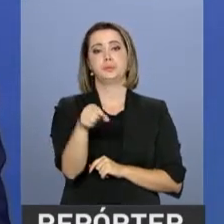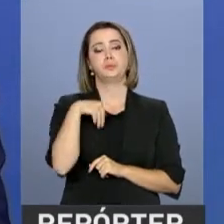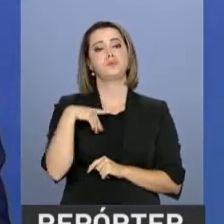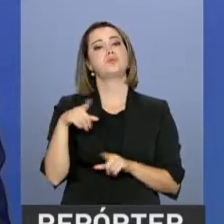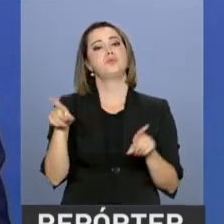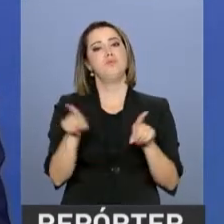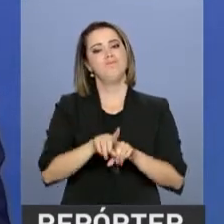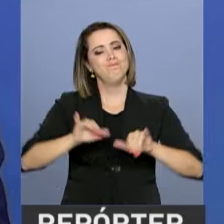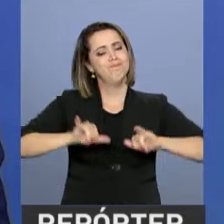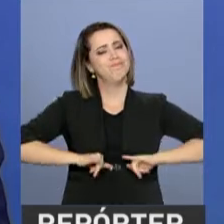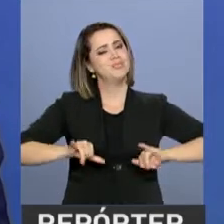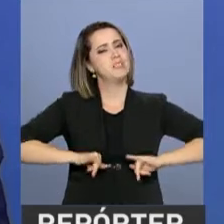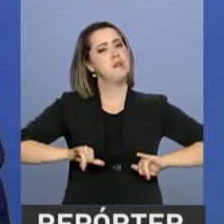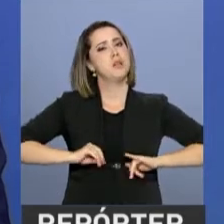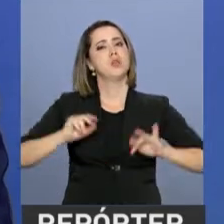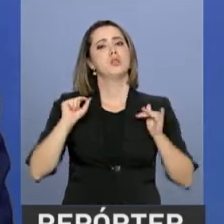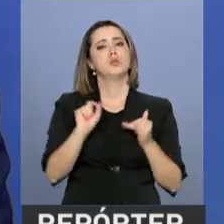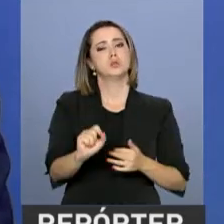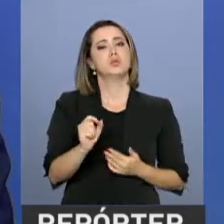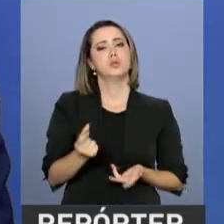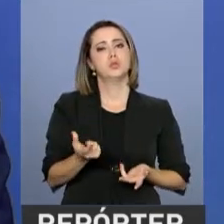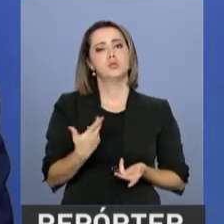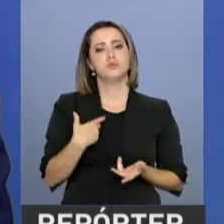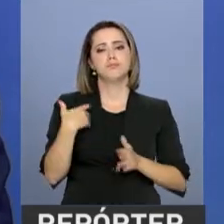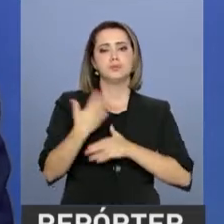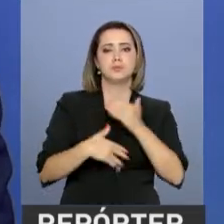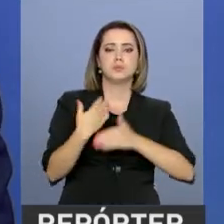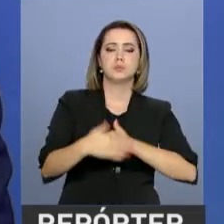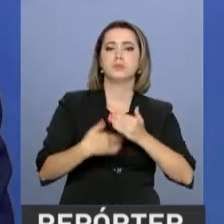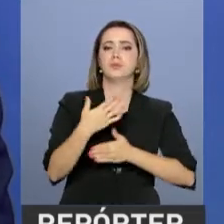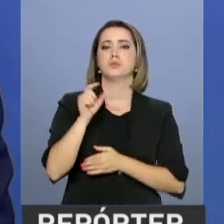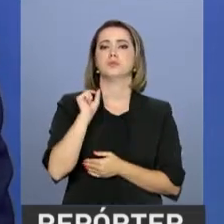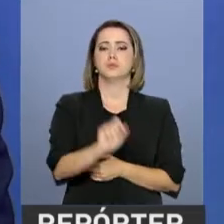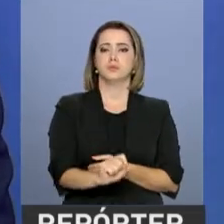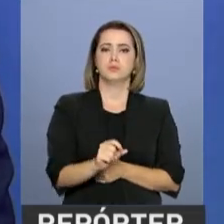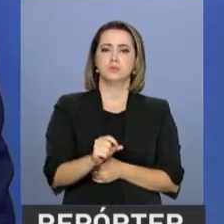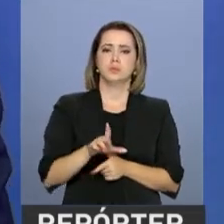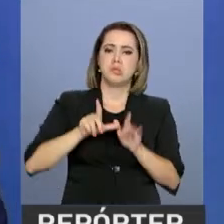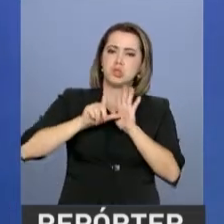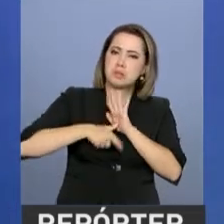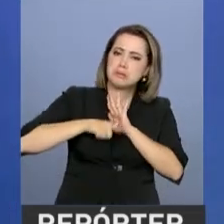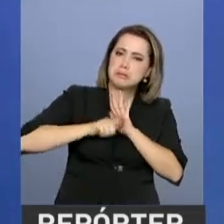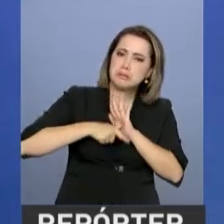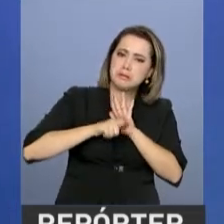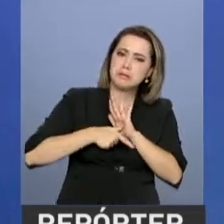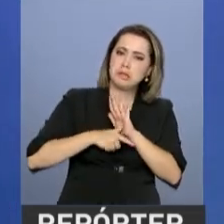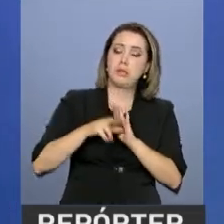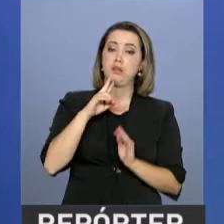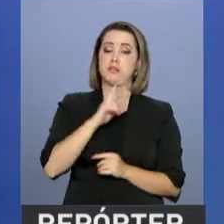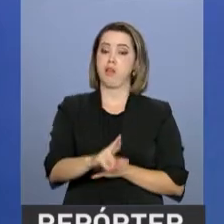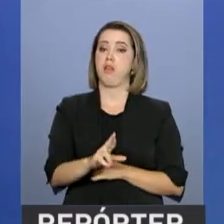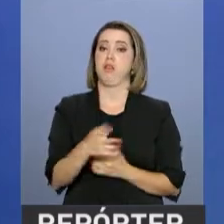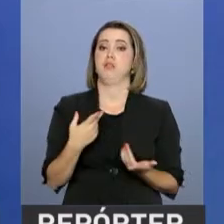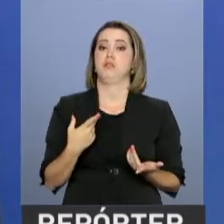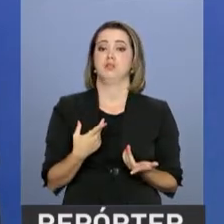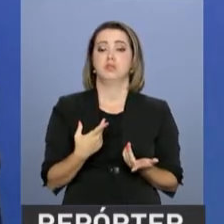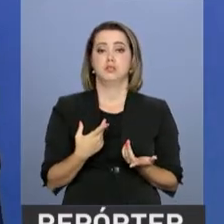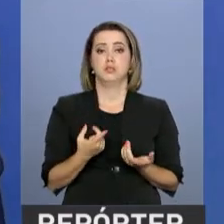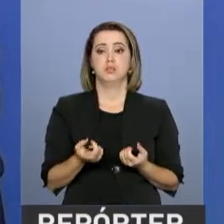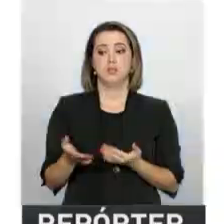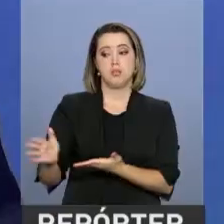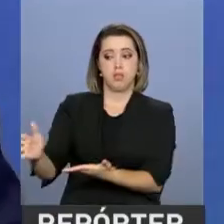ainda sofremos um processo de atraso da resposta na